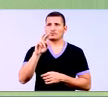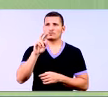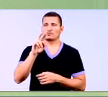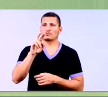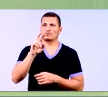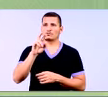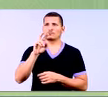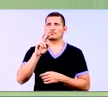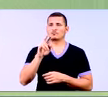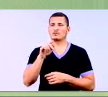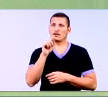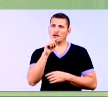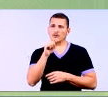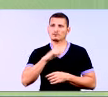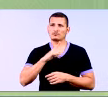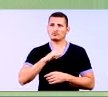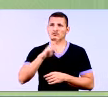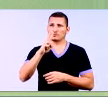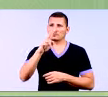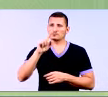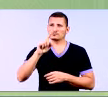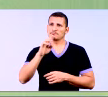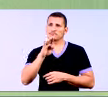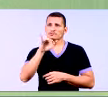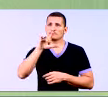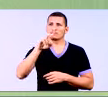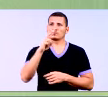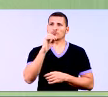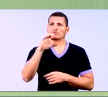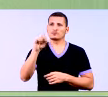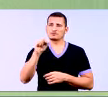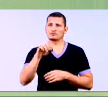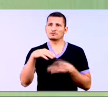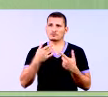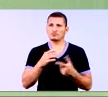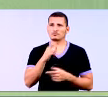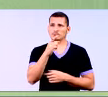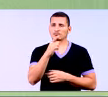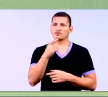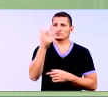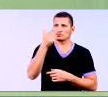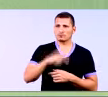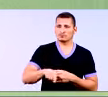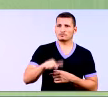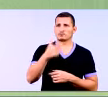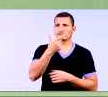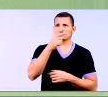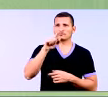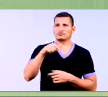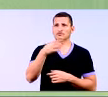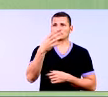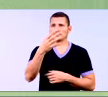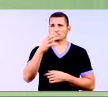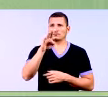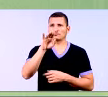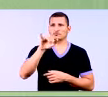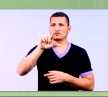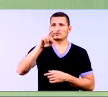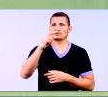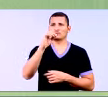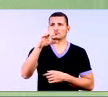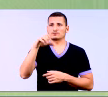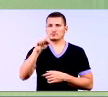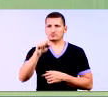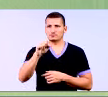2 bilhões. Então, para cada segundo, isso aqui se repete 2,4 bilhões de vezes para aquele caso específico que a gente viu, que a gente